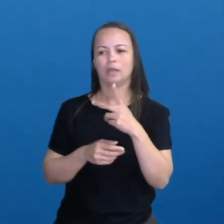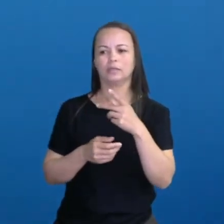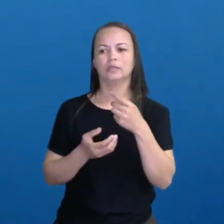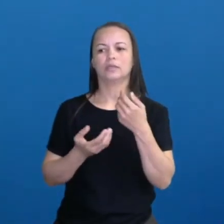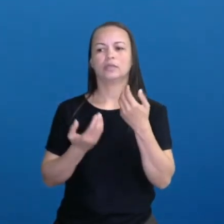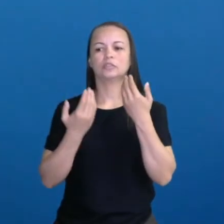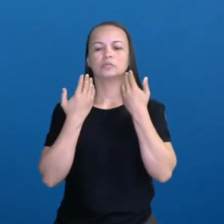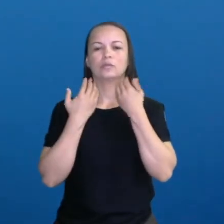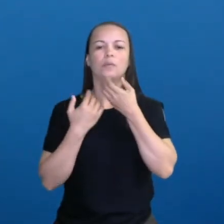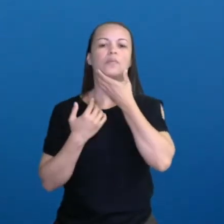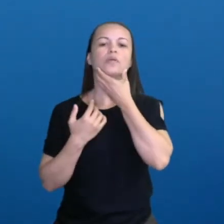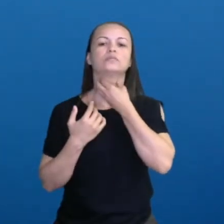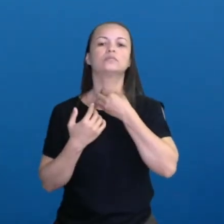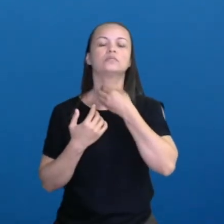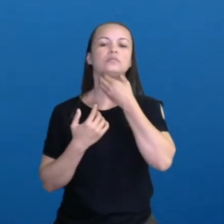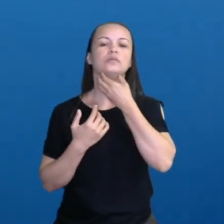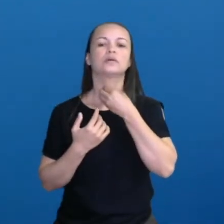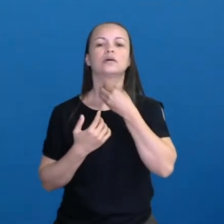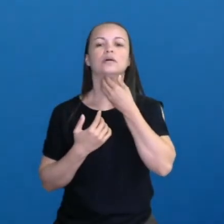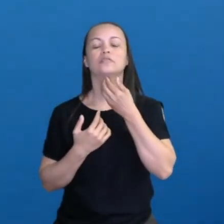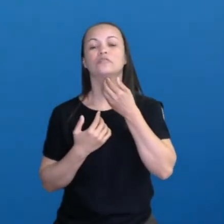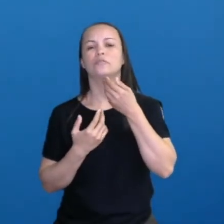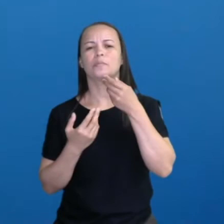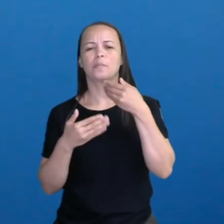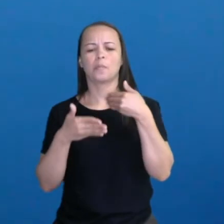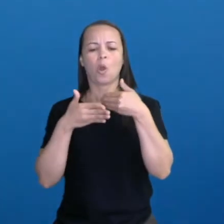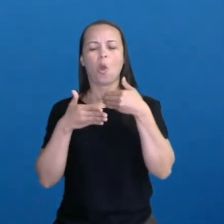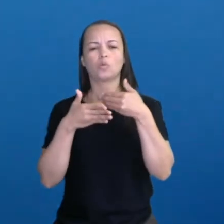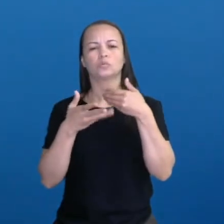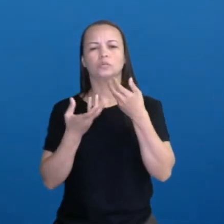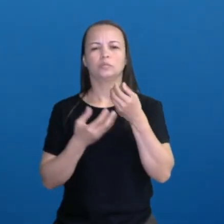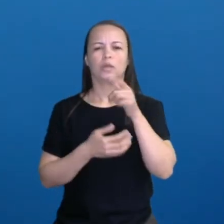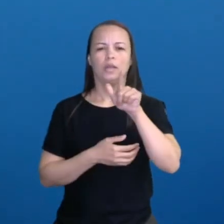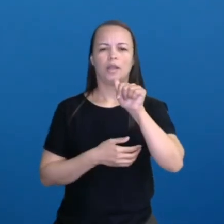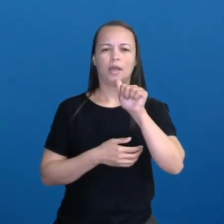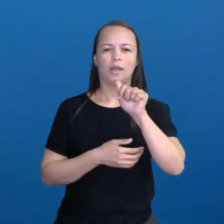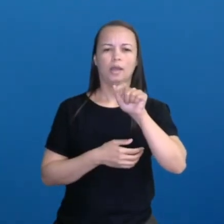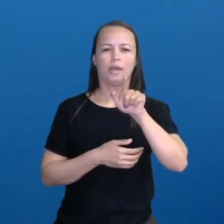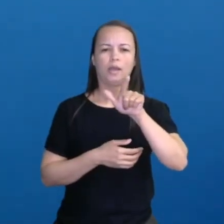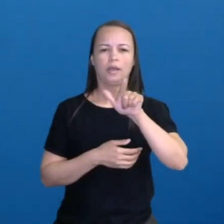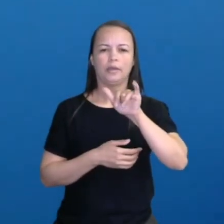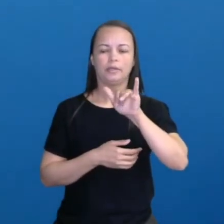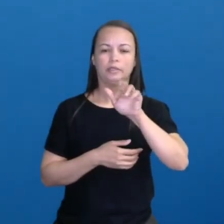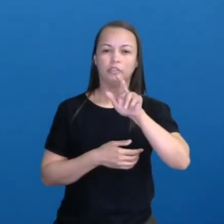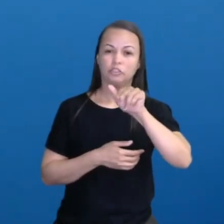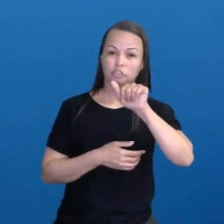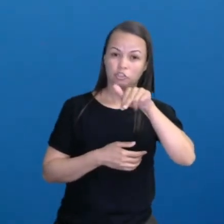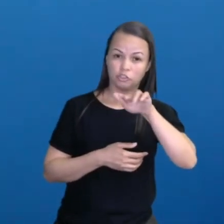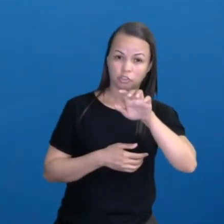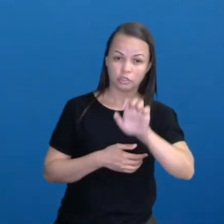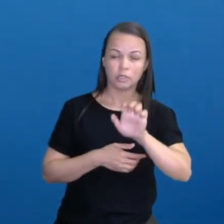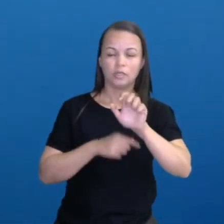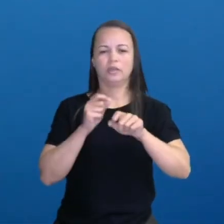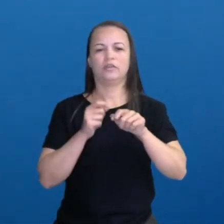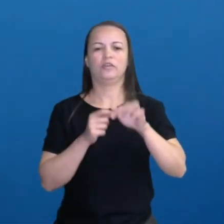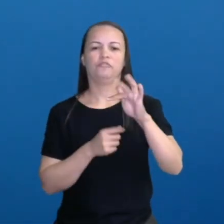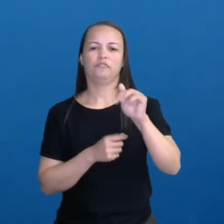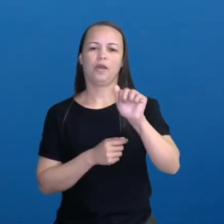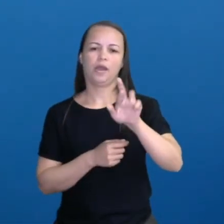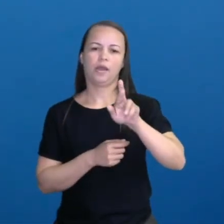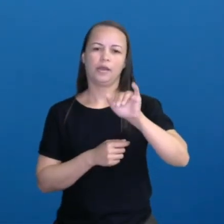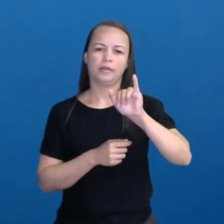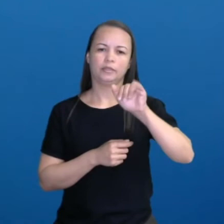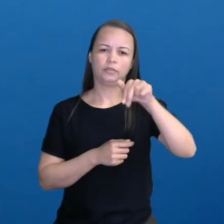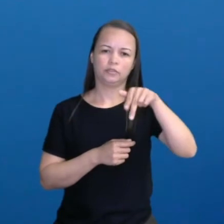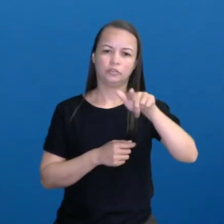região, a próxima aqui é a laringe, a faringe, essa região aqui oral, quero que vocês entendam, ela tem uma função